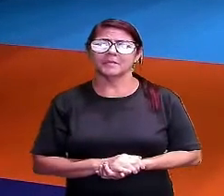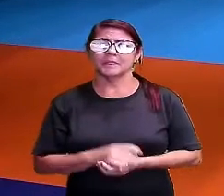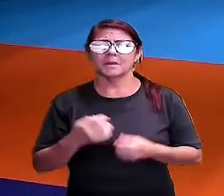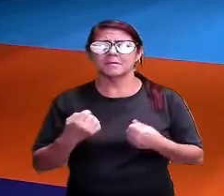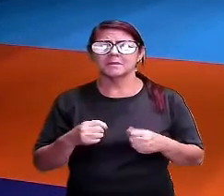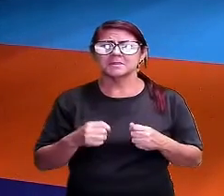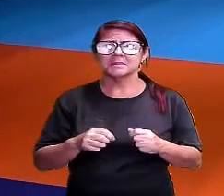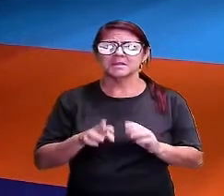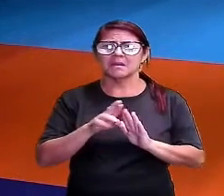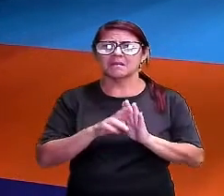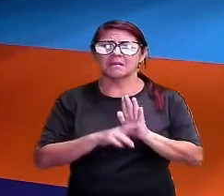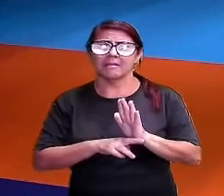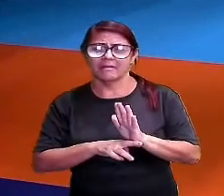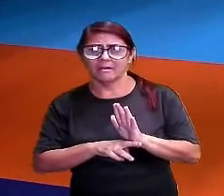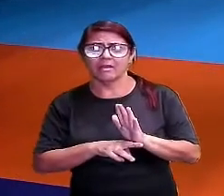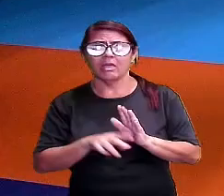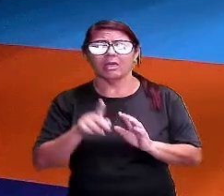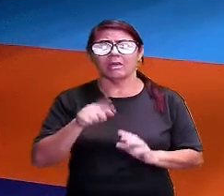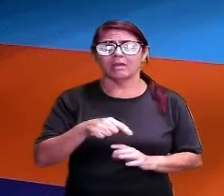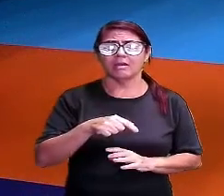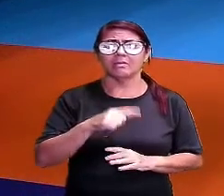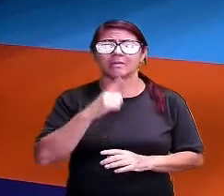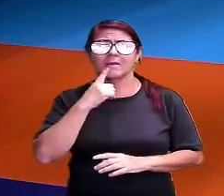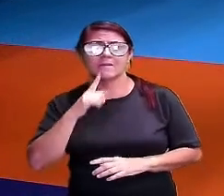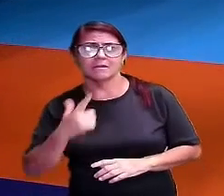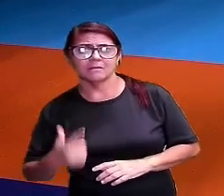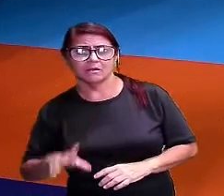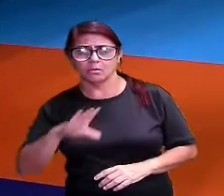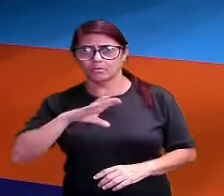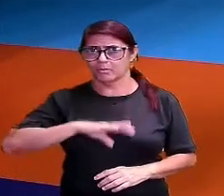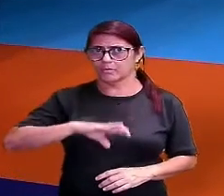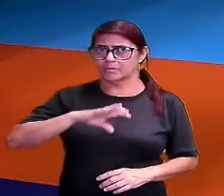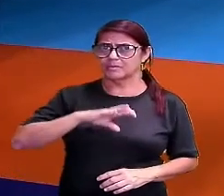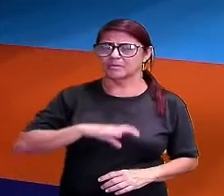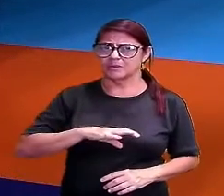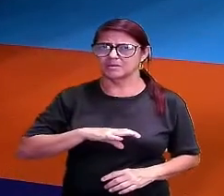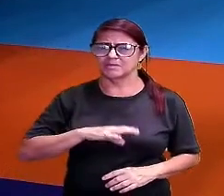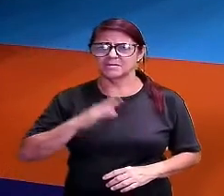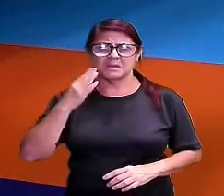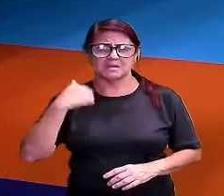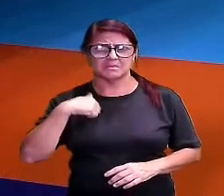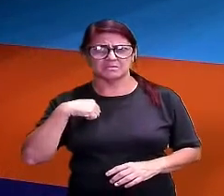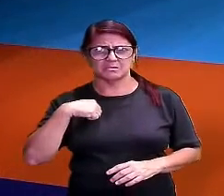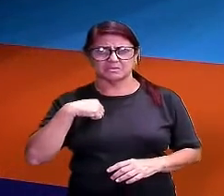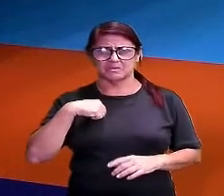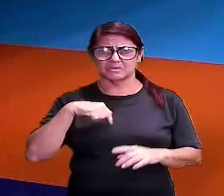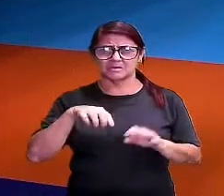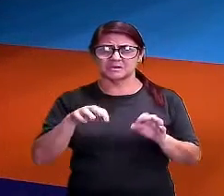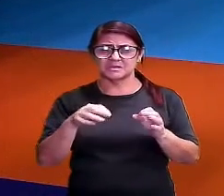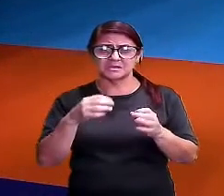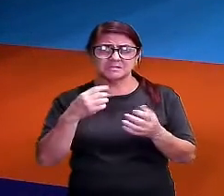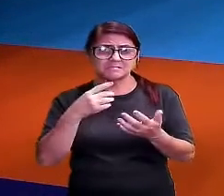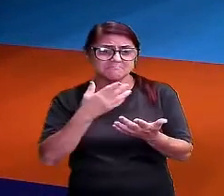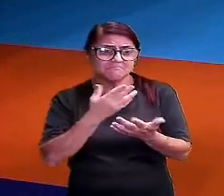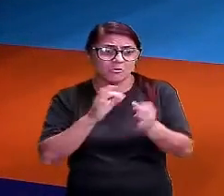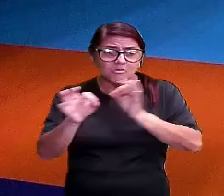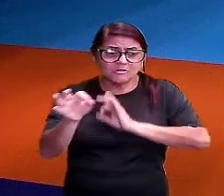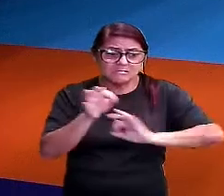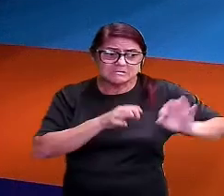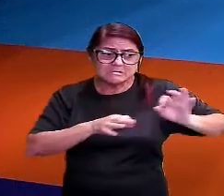essa regra é uma regra da língua portuguesa. Quem fez as regras da língua portuguesa, da